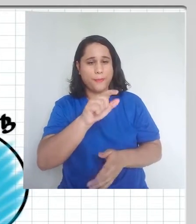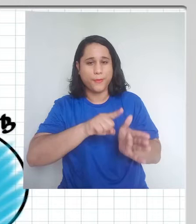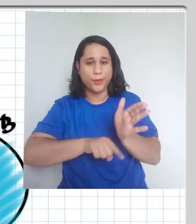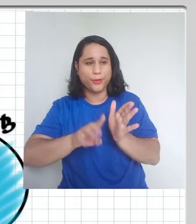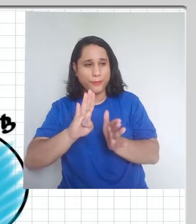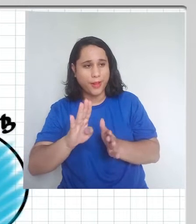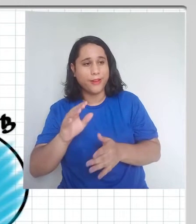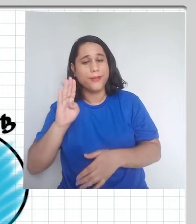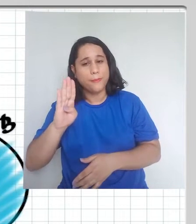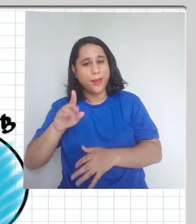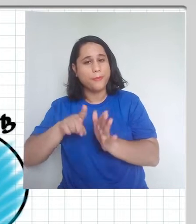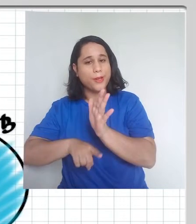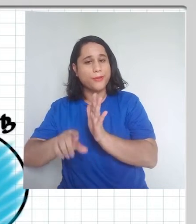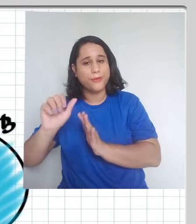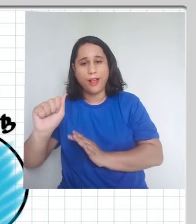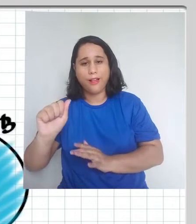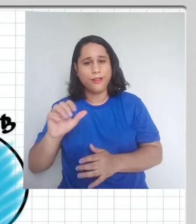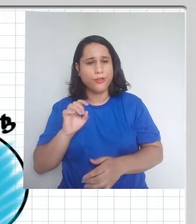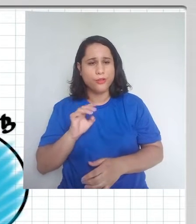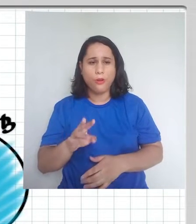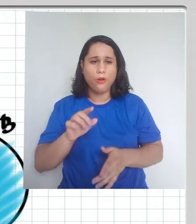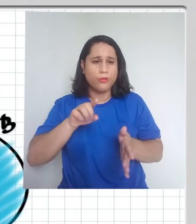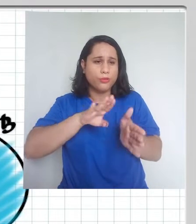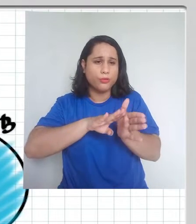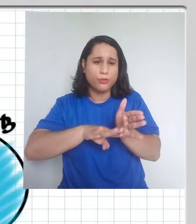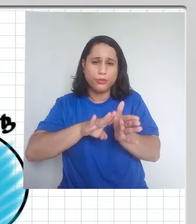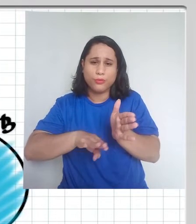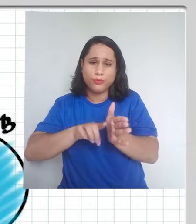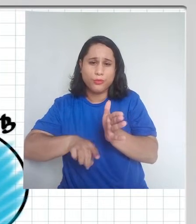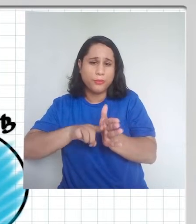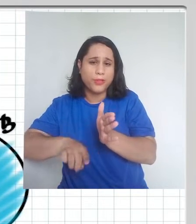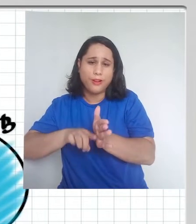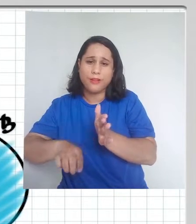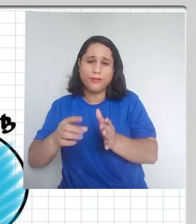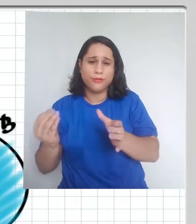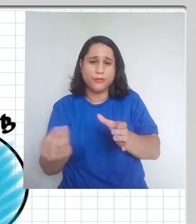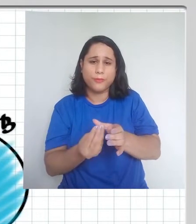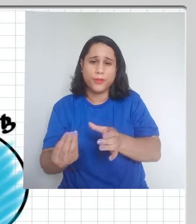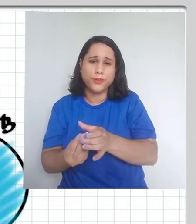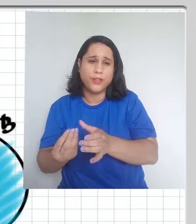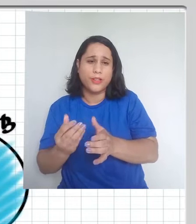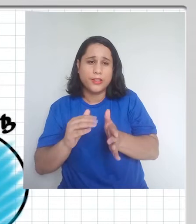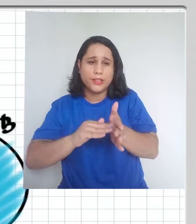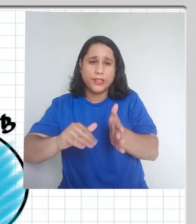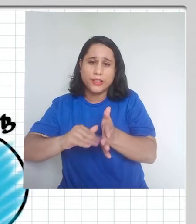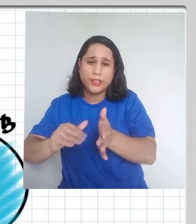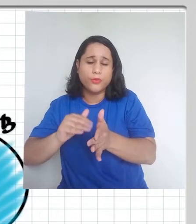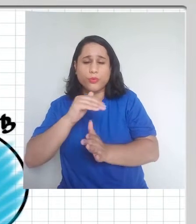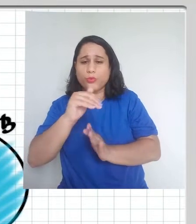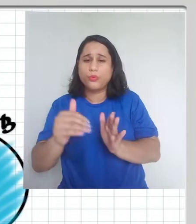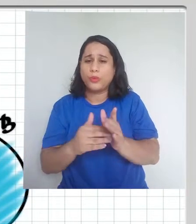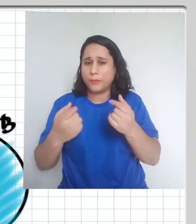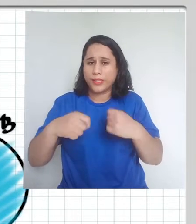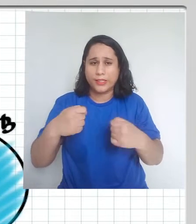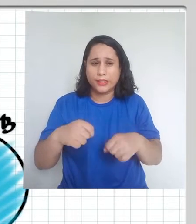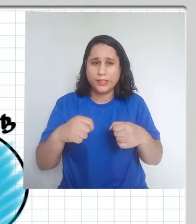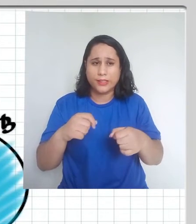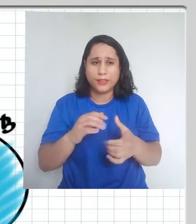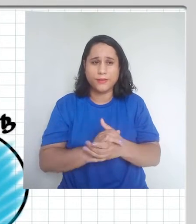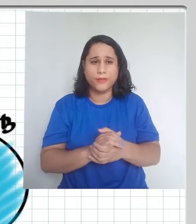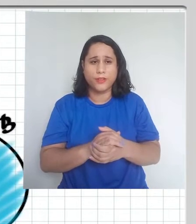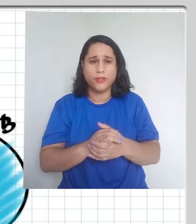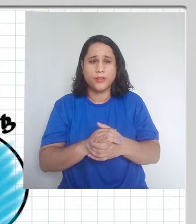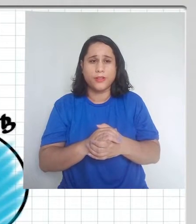A. Nada mais é do que você subtrair os elementos. Retira todos que forem necessários. Se não retirar